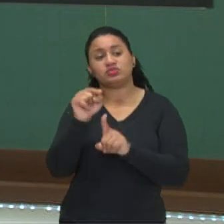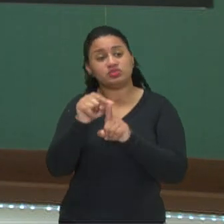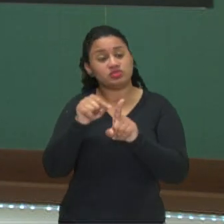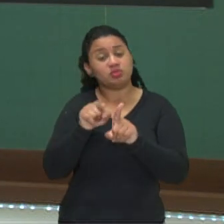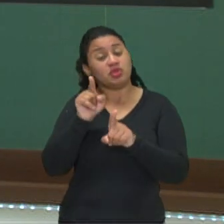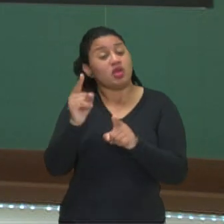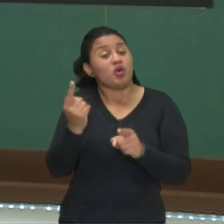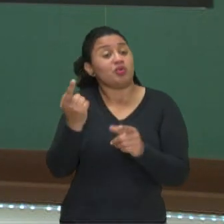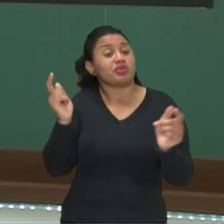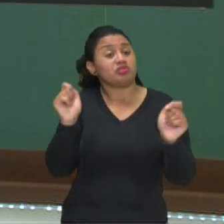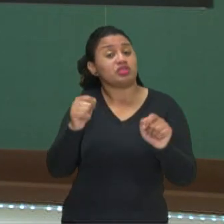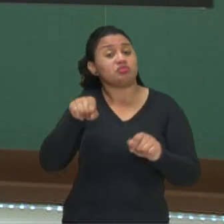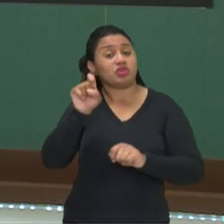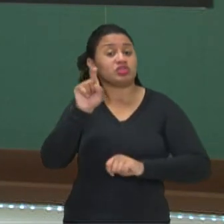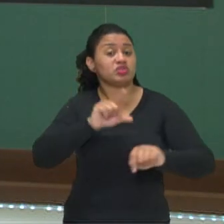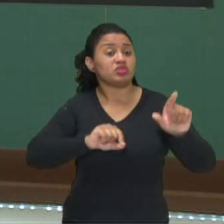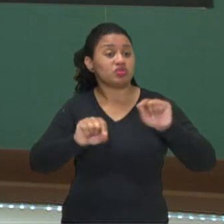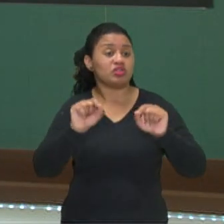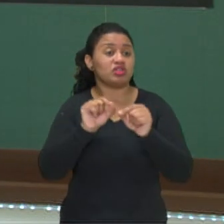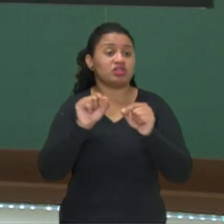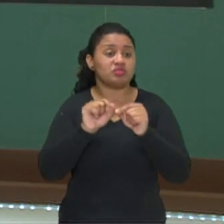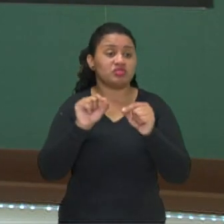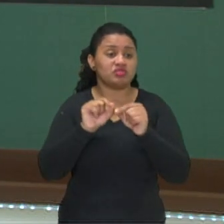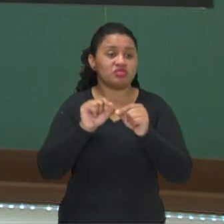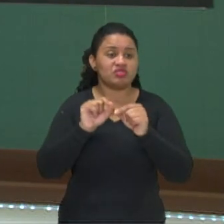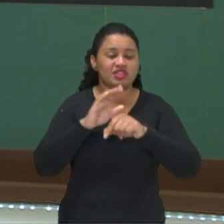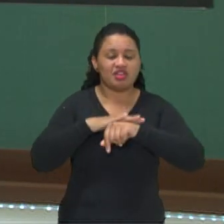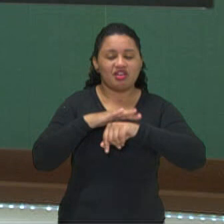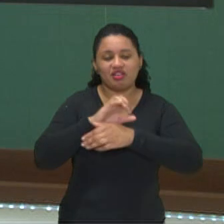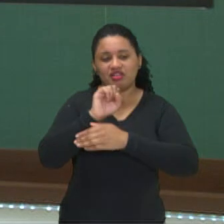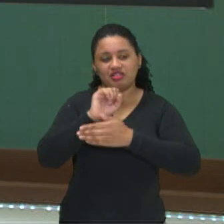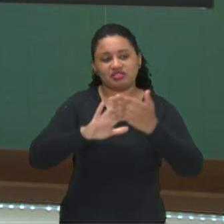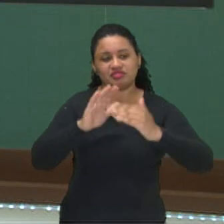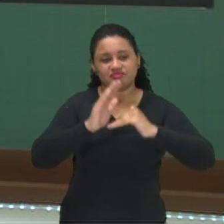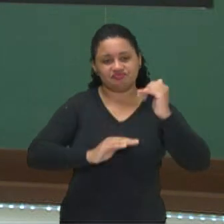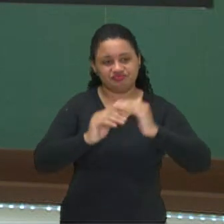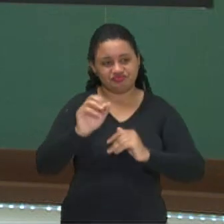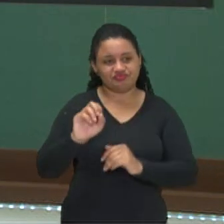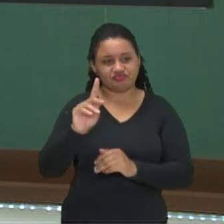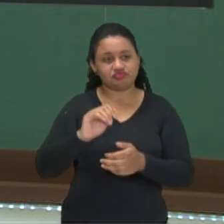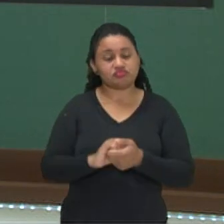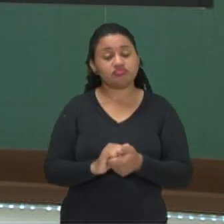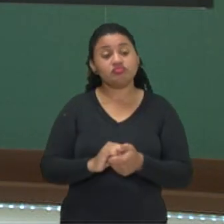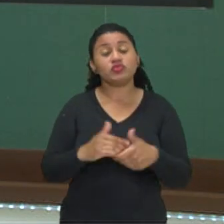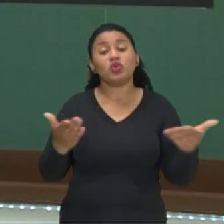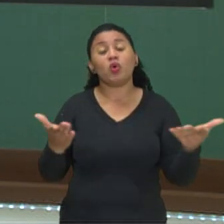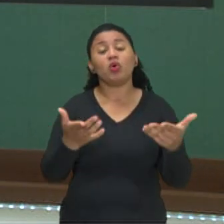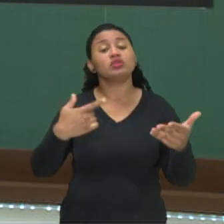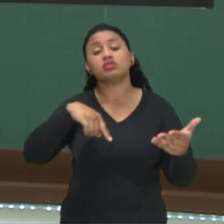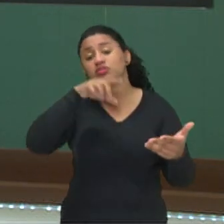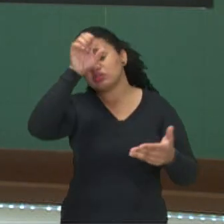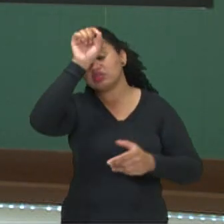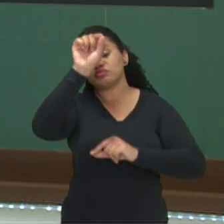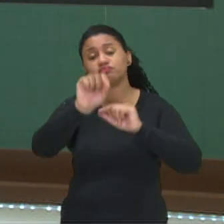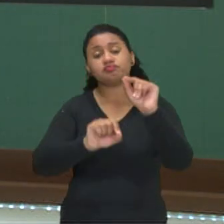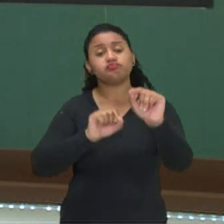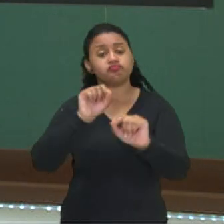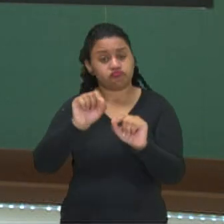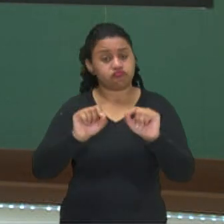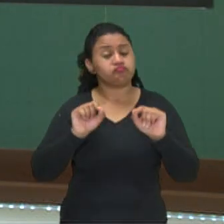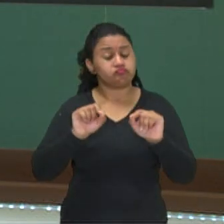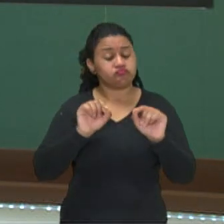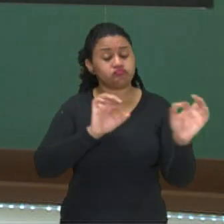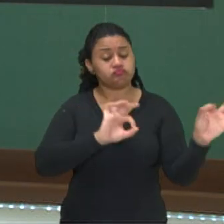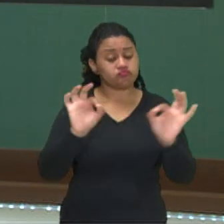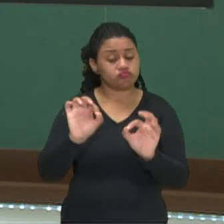um deles que você vai escolher para fazer aquela hora da atividade que nós vimos. Hoje, o que a gente trabalhou, gente? A gente trabalhou